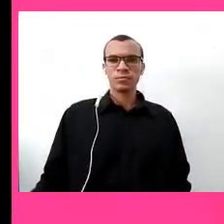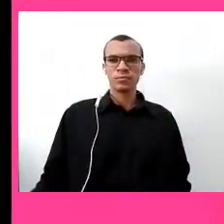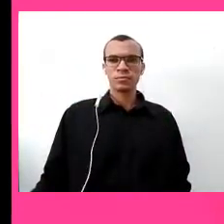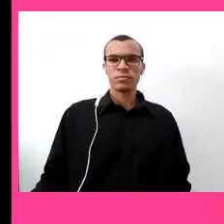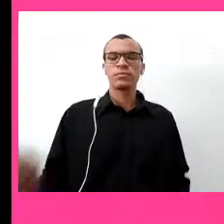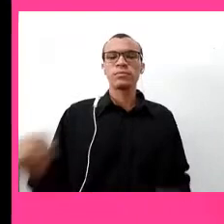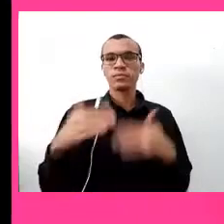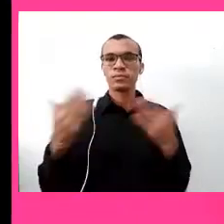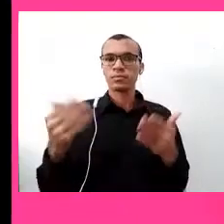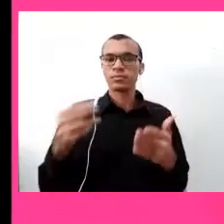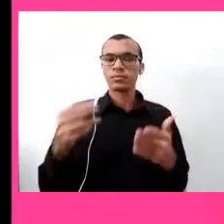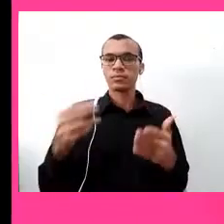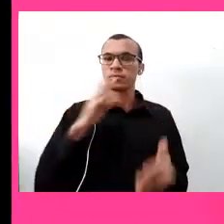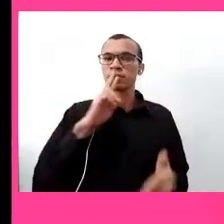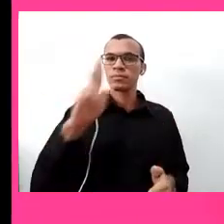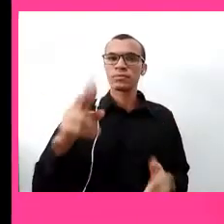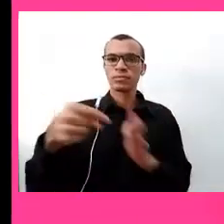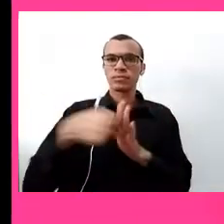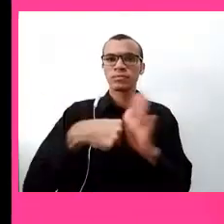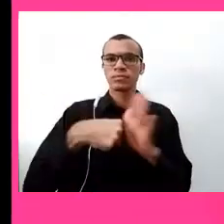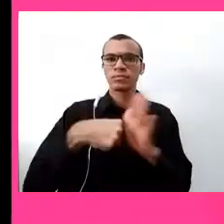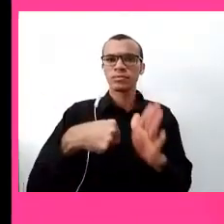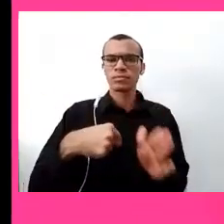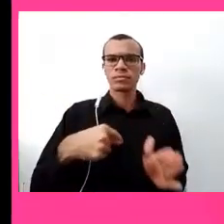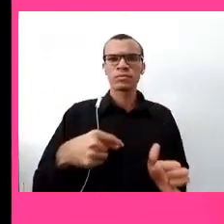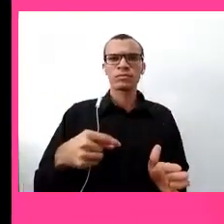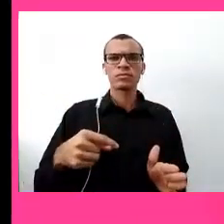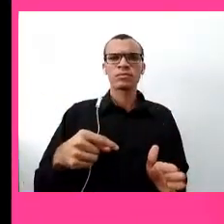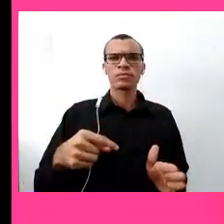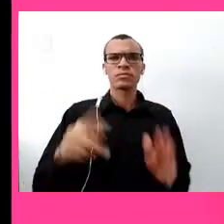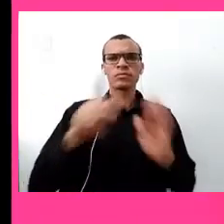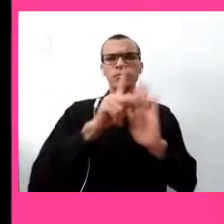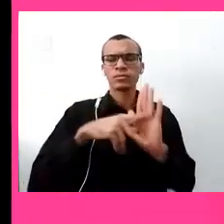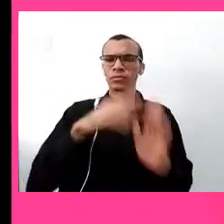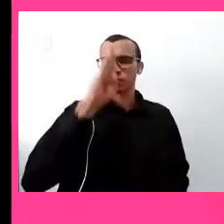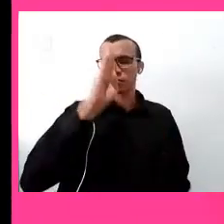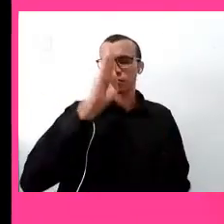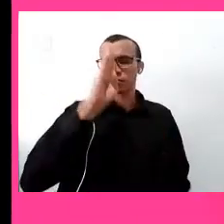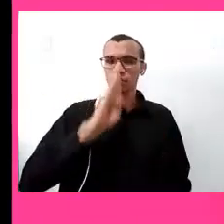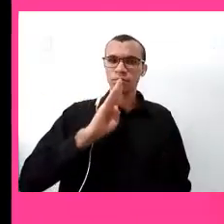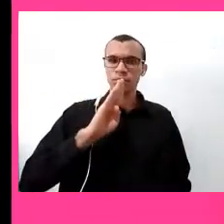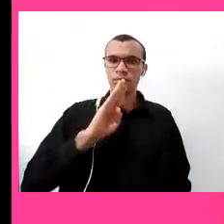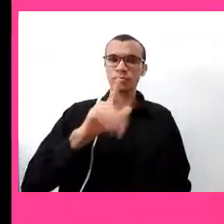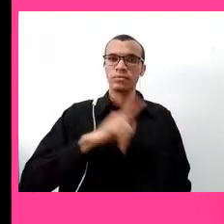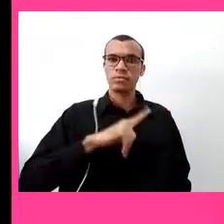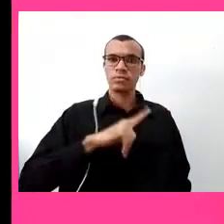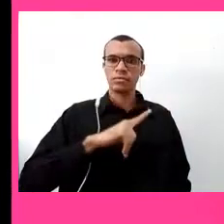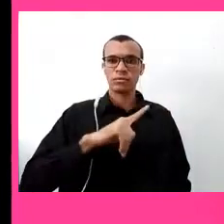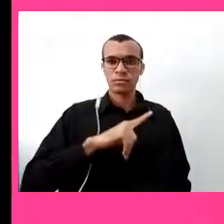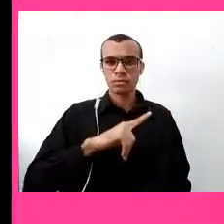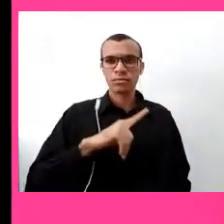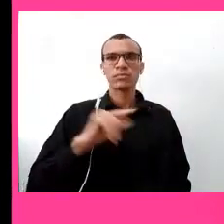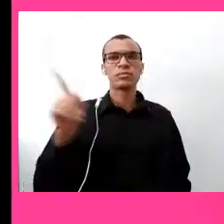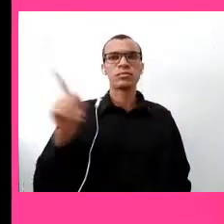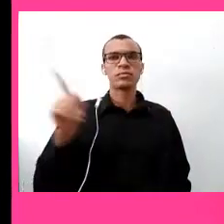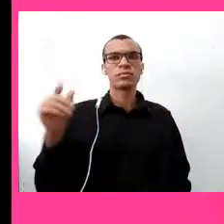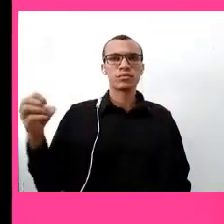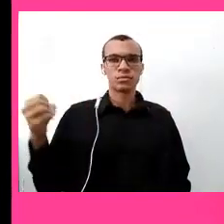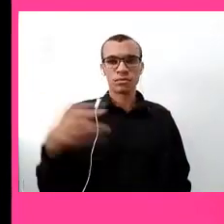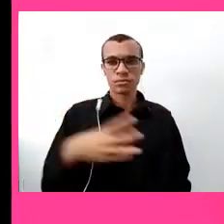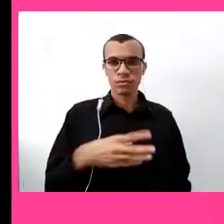Então, respondendo a pergunta, esse programa ele é gratuito. Ele tem uma versão mais nova dele que